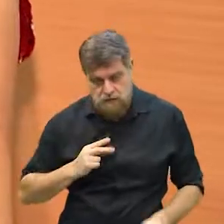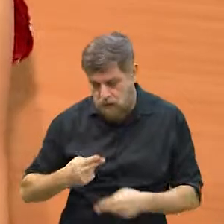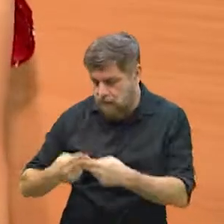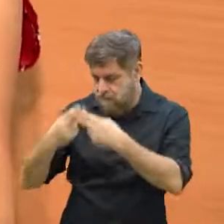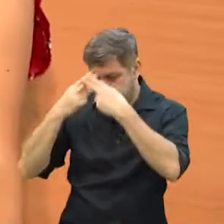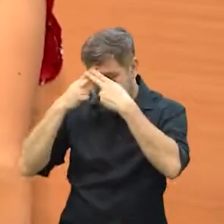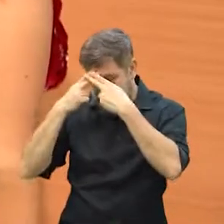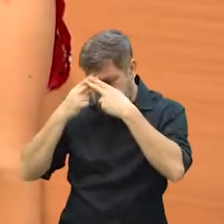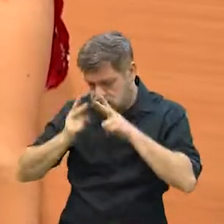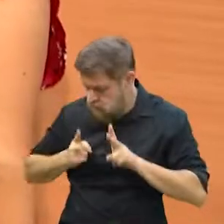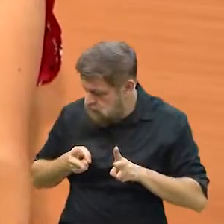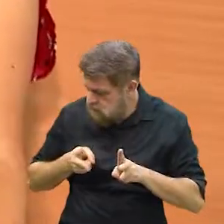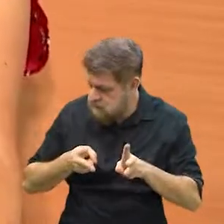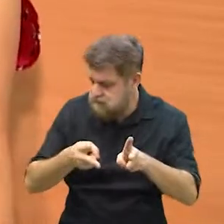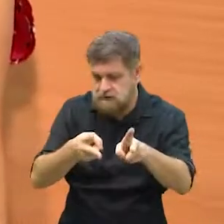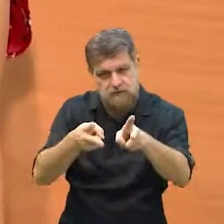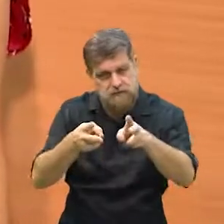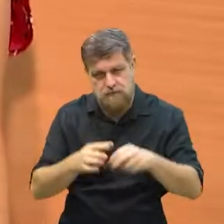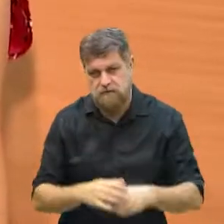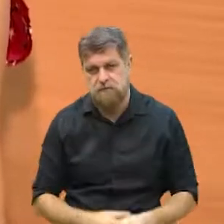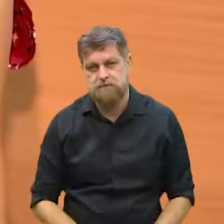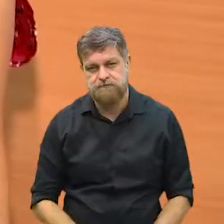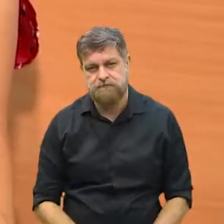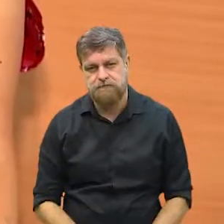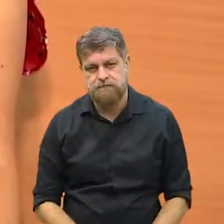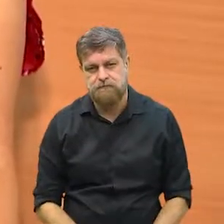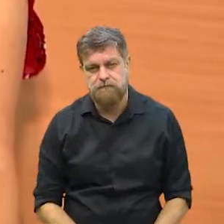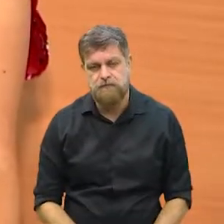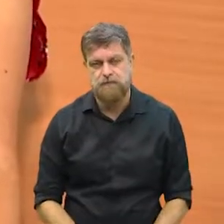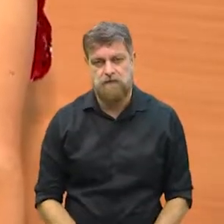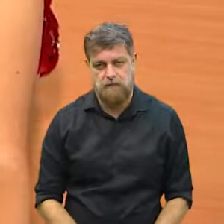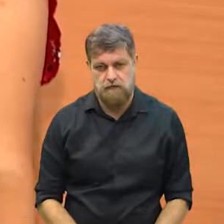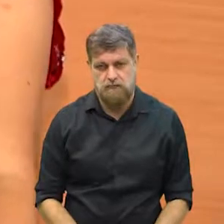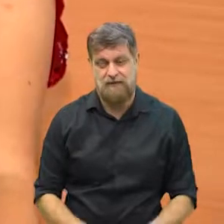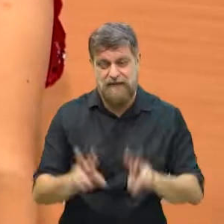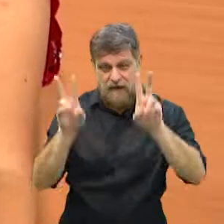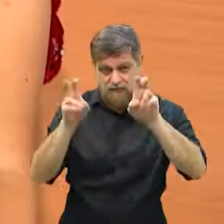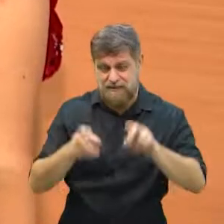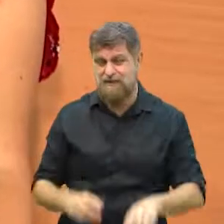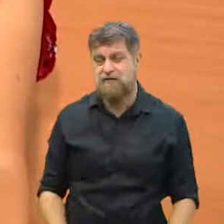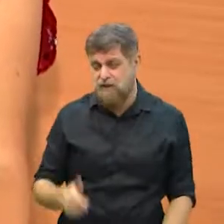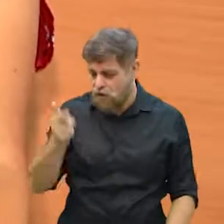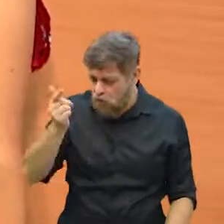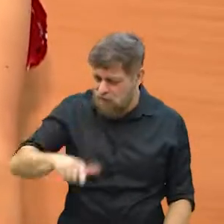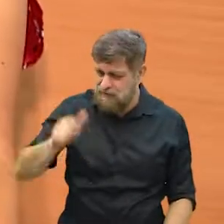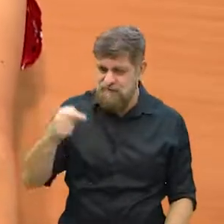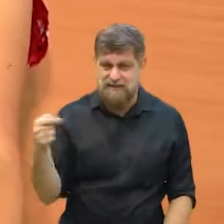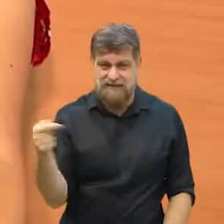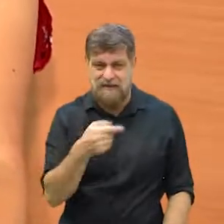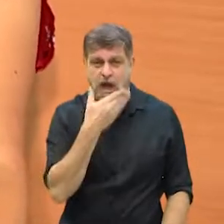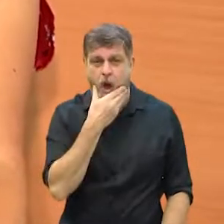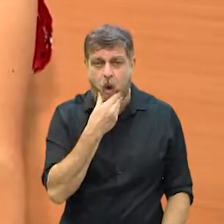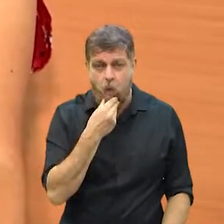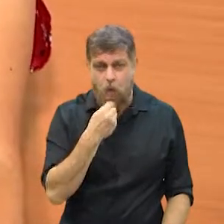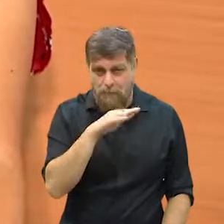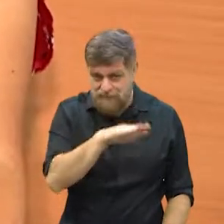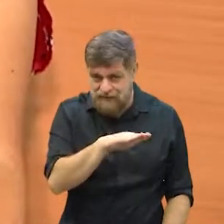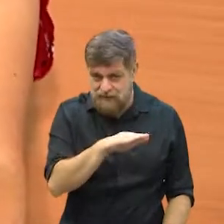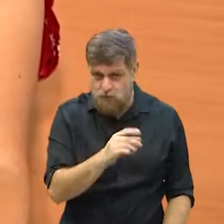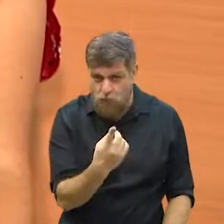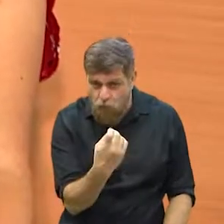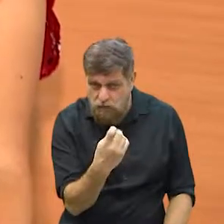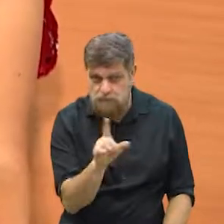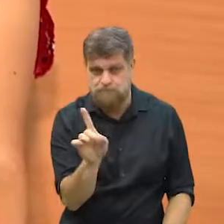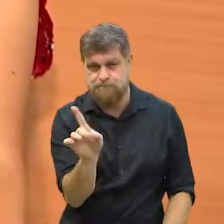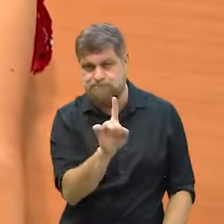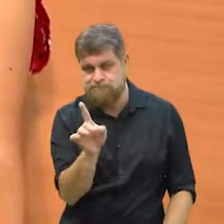determinados eventos que acontecem com a gente carrega para o resto da vida. E isso é uma questão constante. O caso desse menino não foi um caso